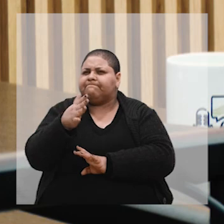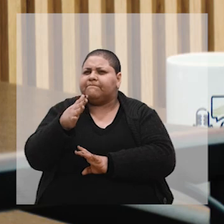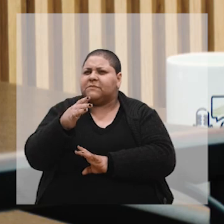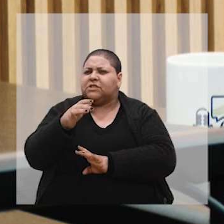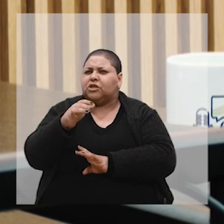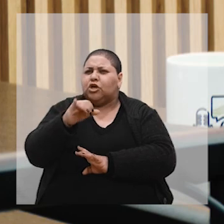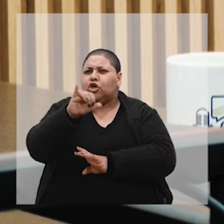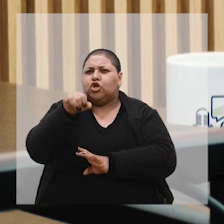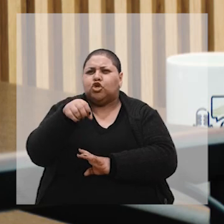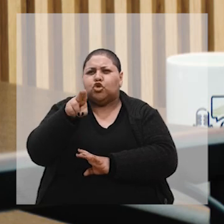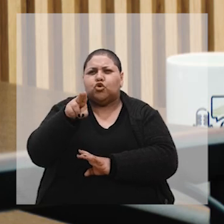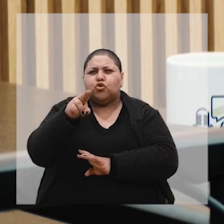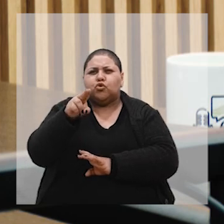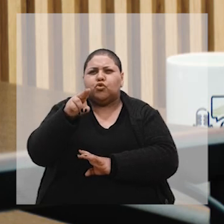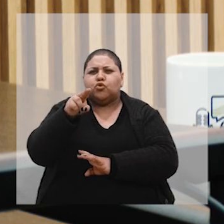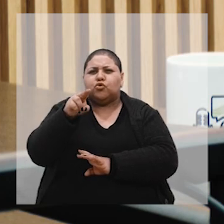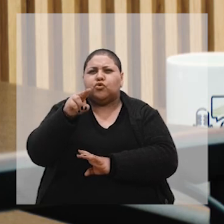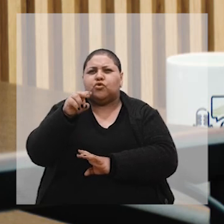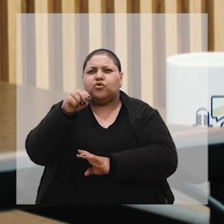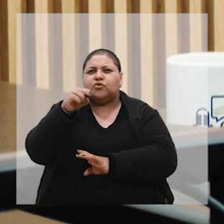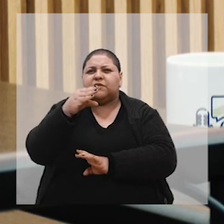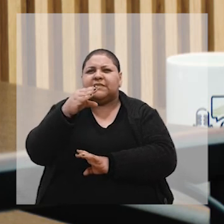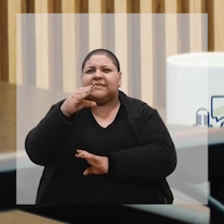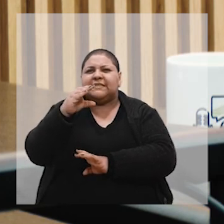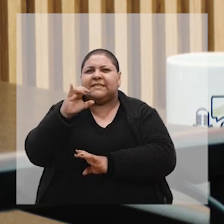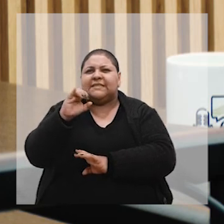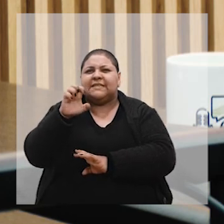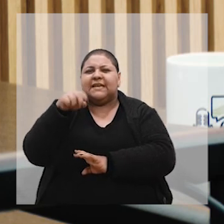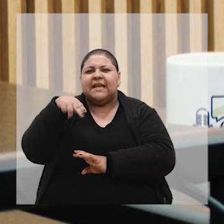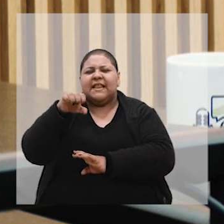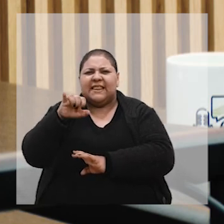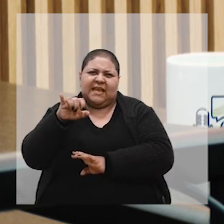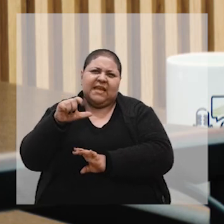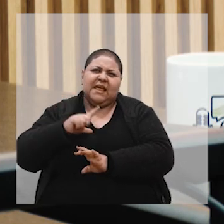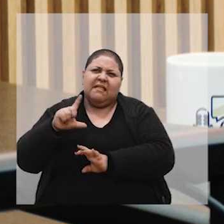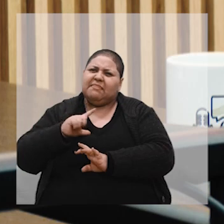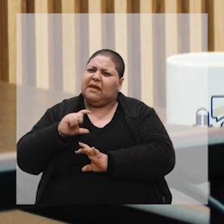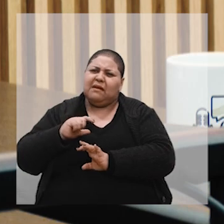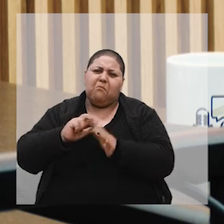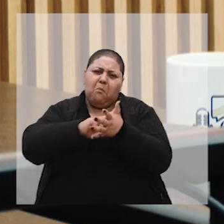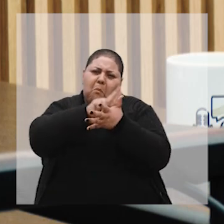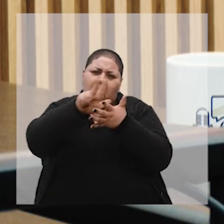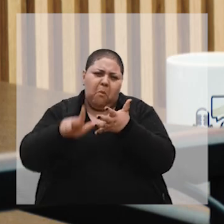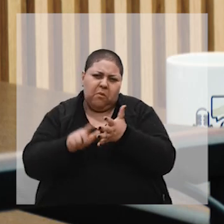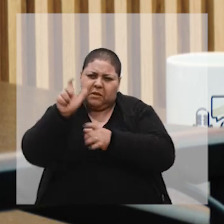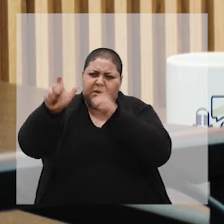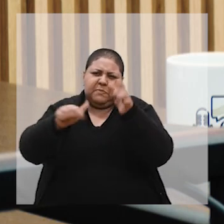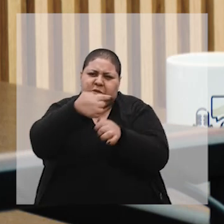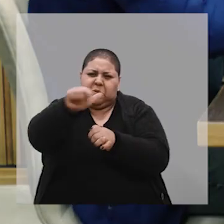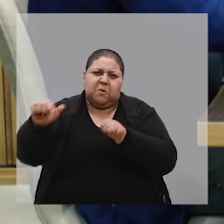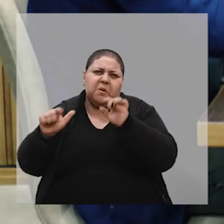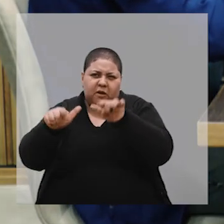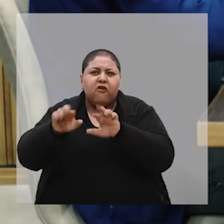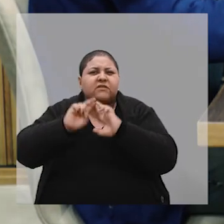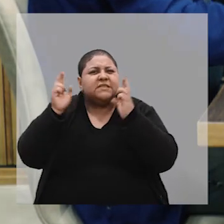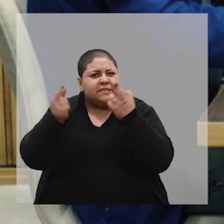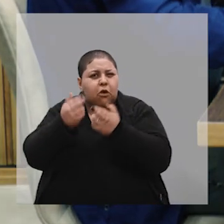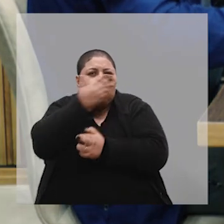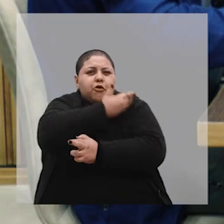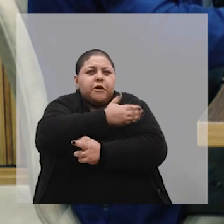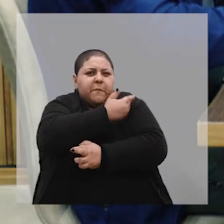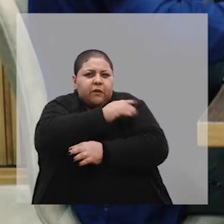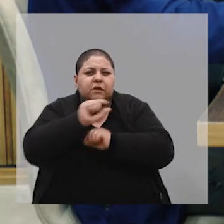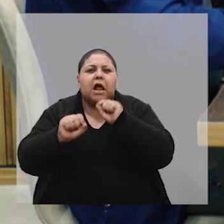não lembro a cidade do cara. Mas enfim, nós temos a galera espalhada pelo sul do Brasil. Sim. E vocês se reúnem para